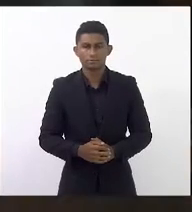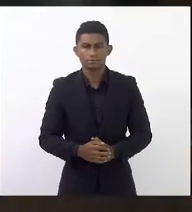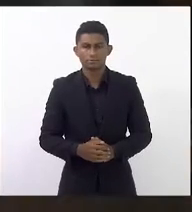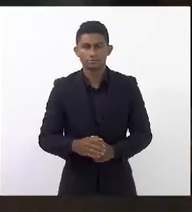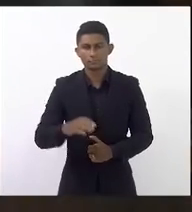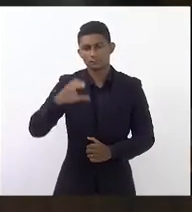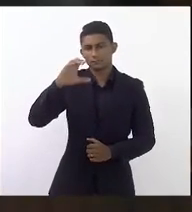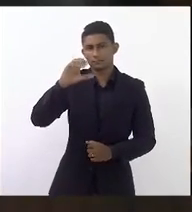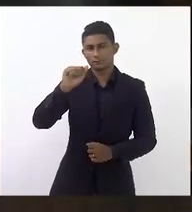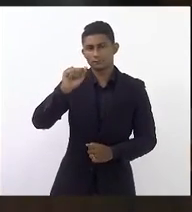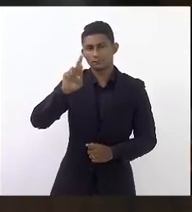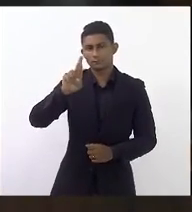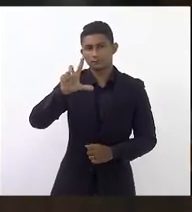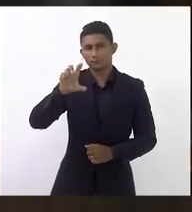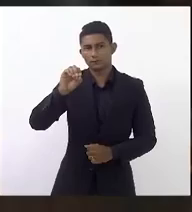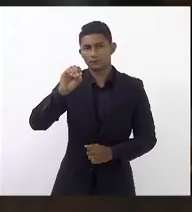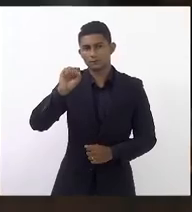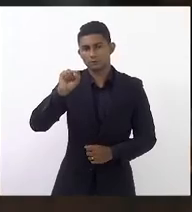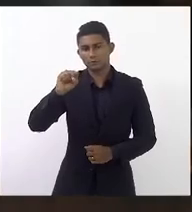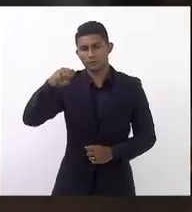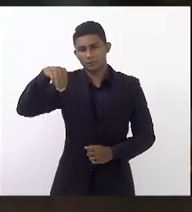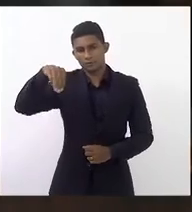Carlos Macedo.